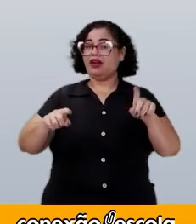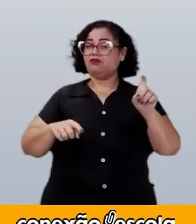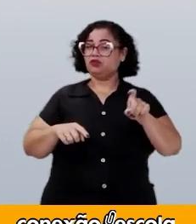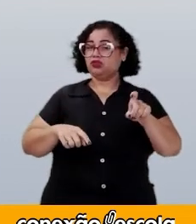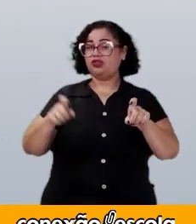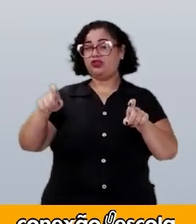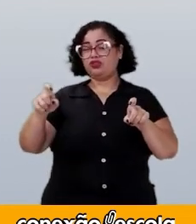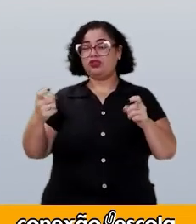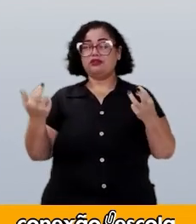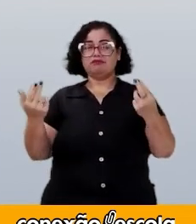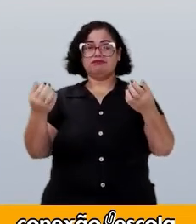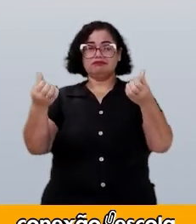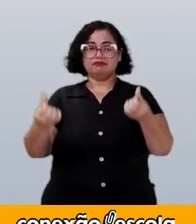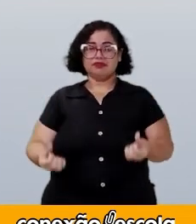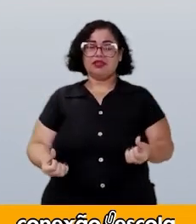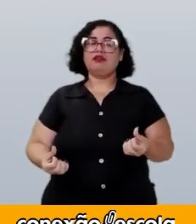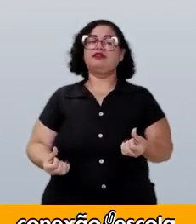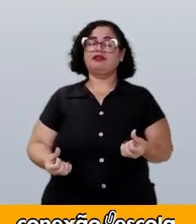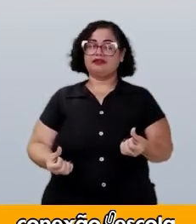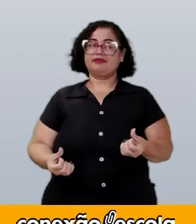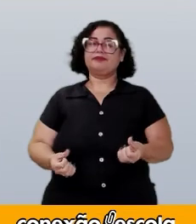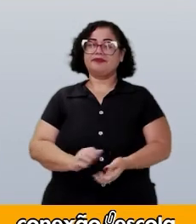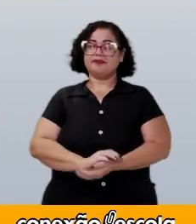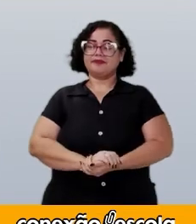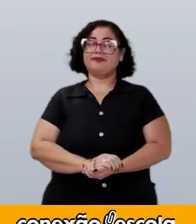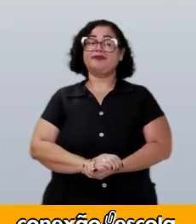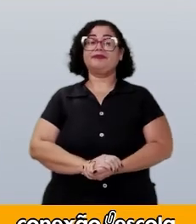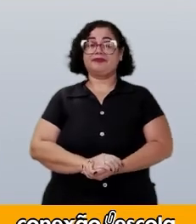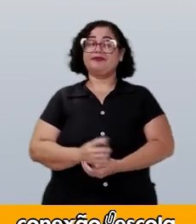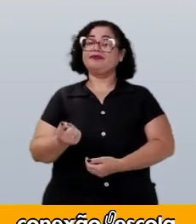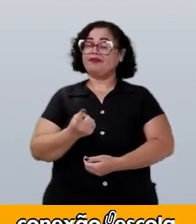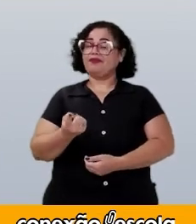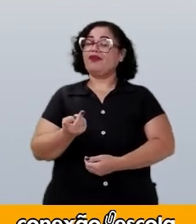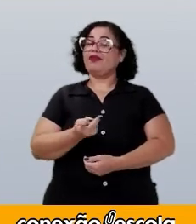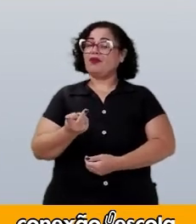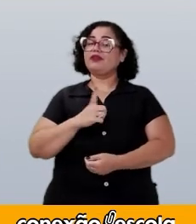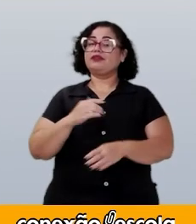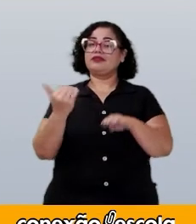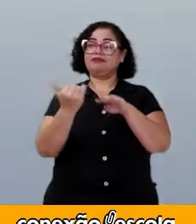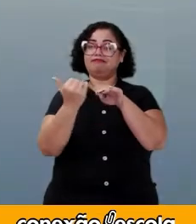expressões algébricas são iguais. Então, elas são equivalentes.